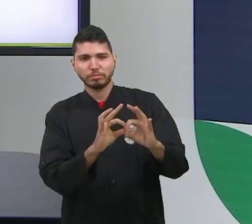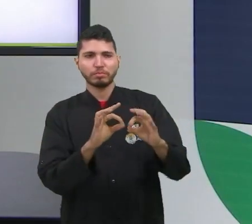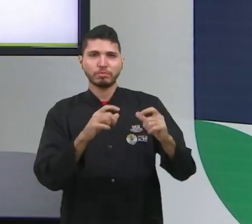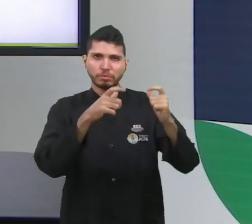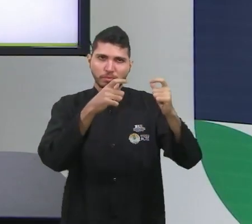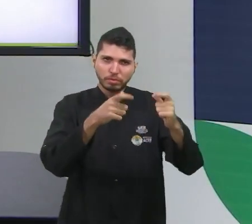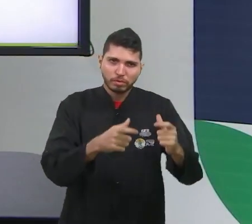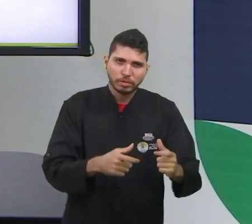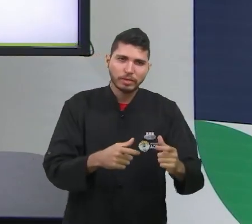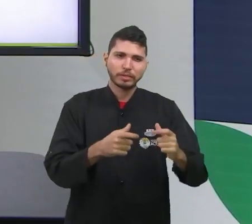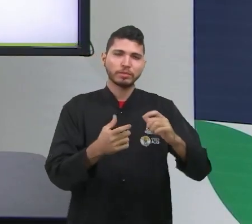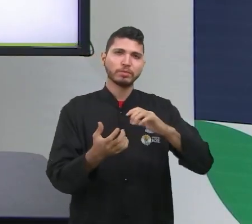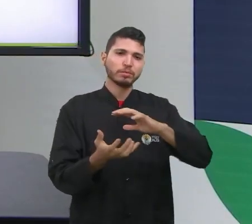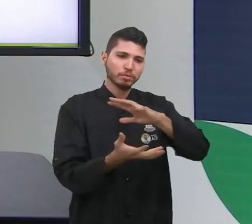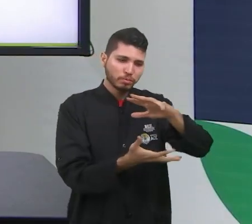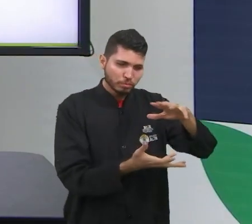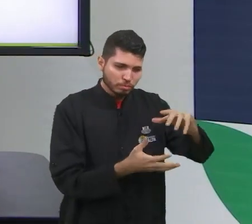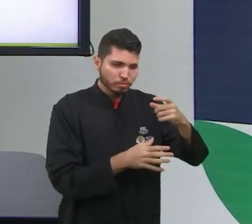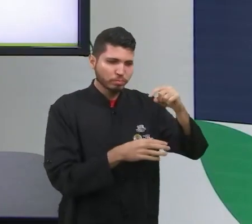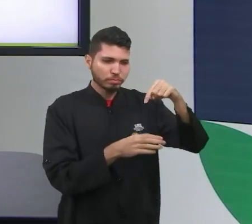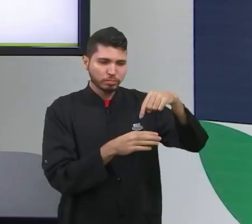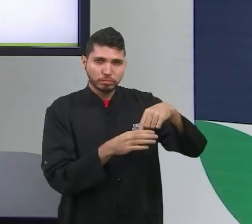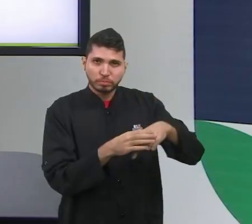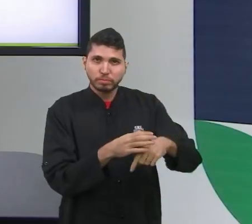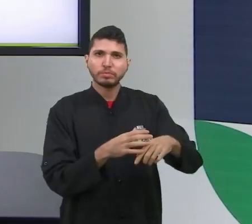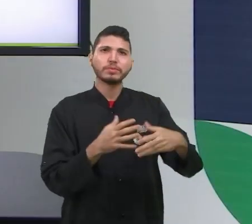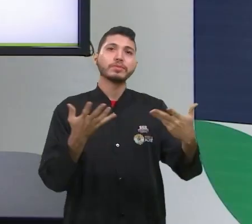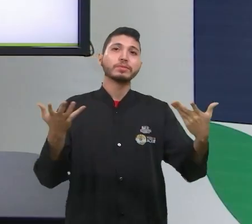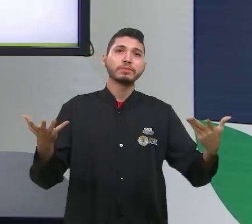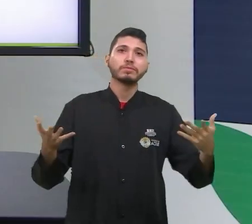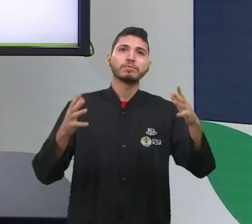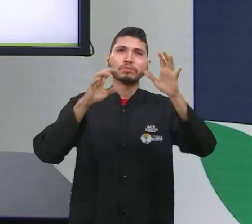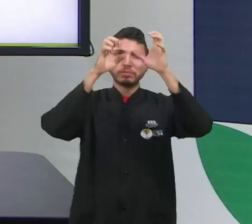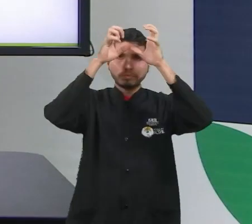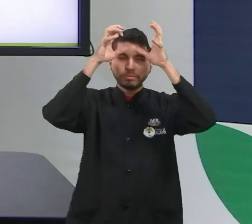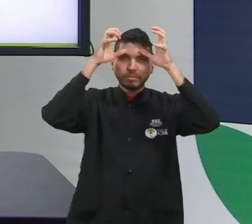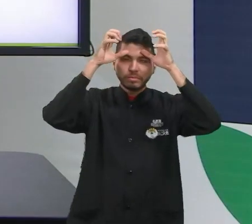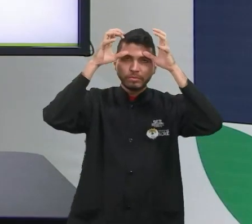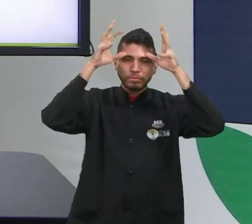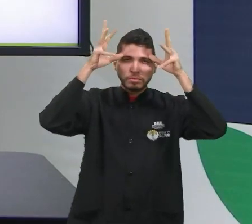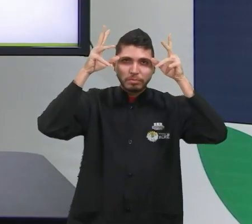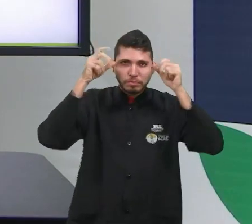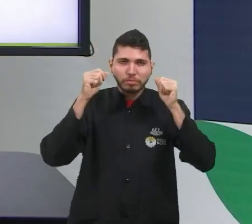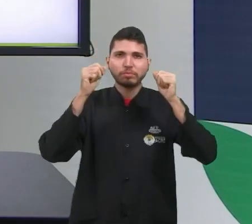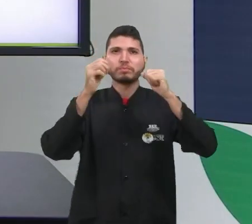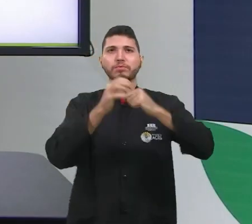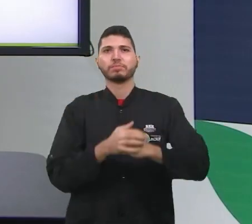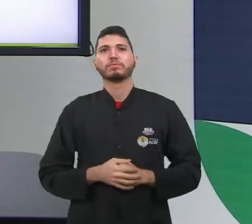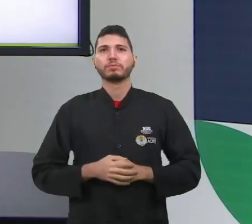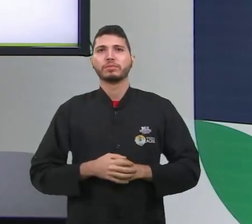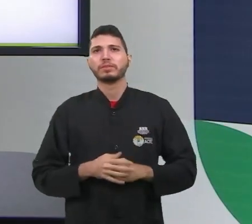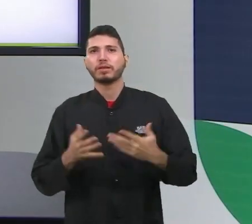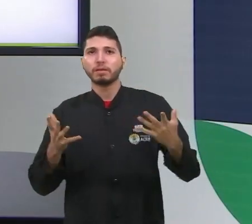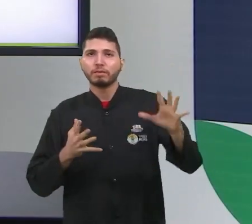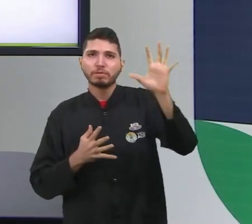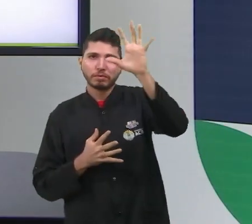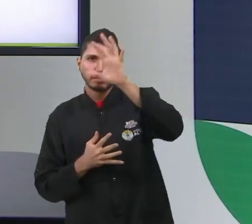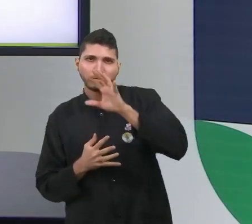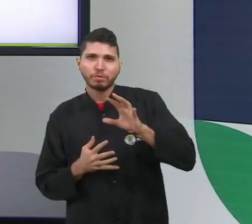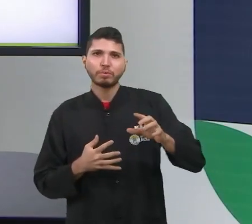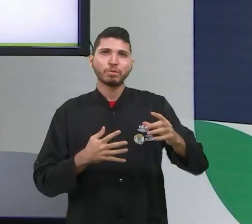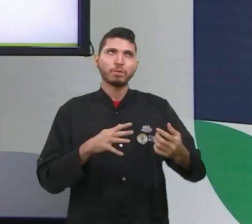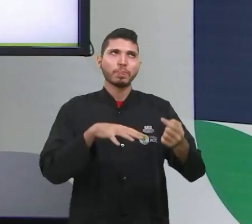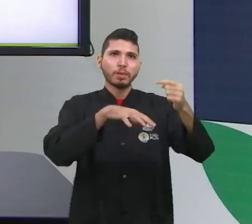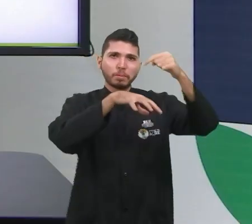localização na superfície terrestre. E aí, o estado do Acre, ele está na região tropical ou ele está lá na região dos polos? A